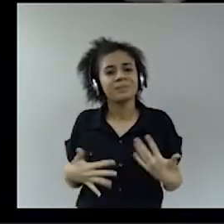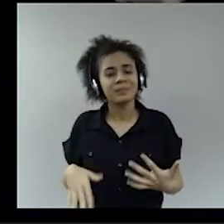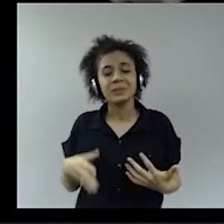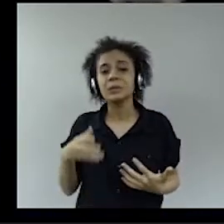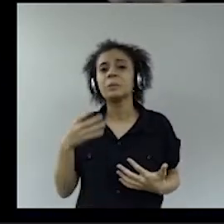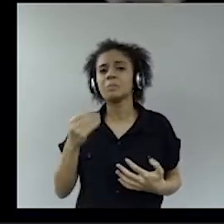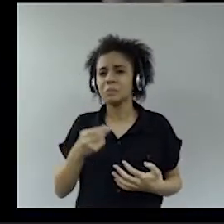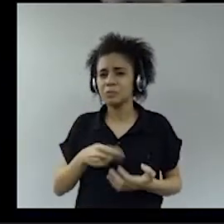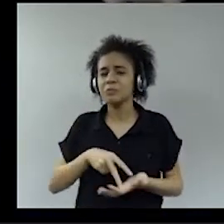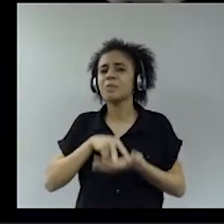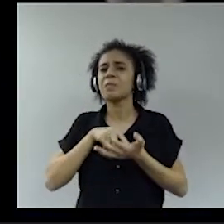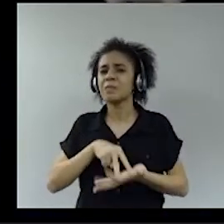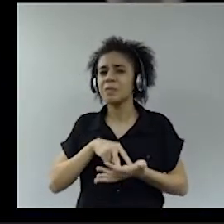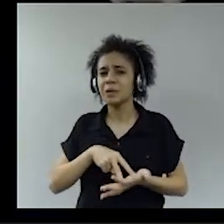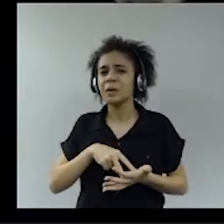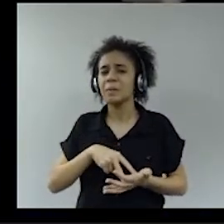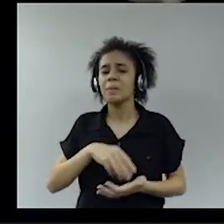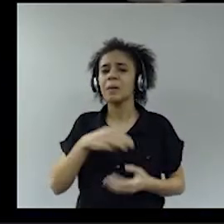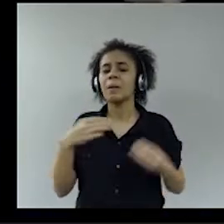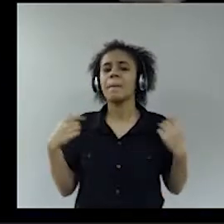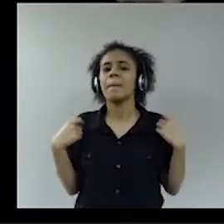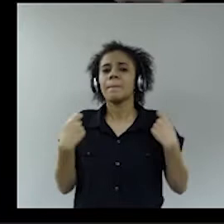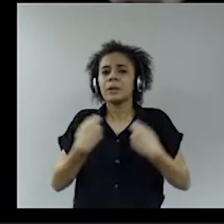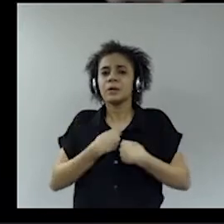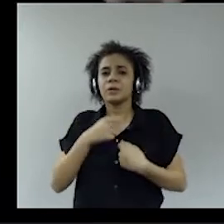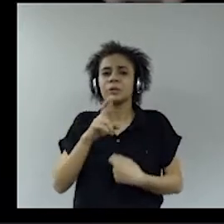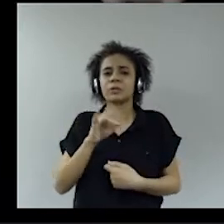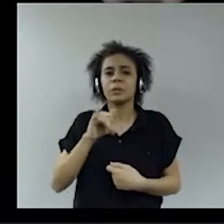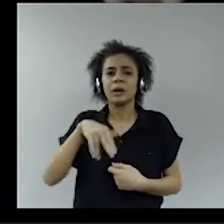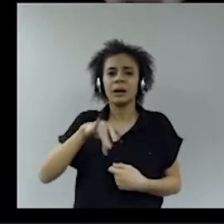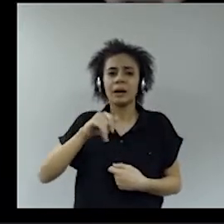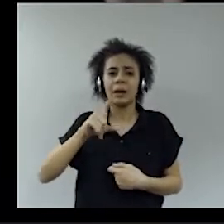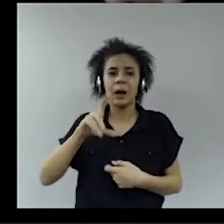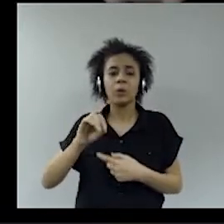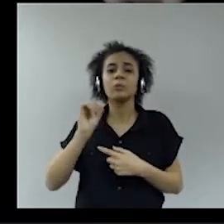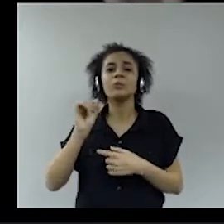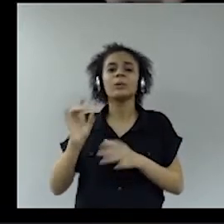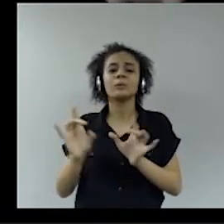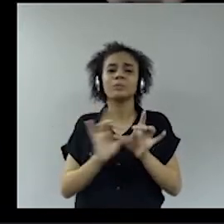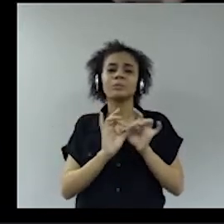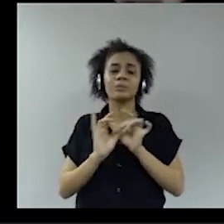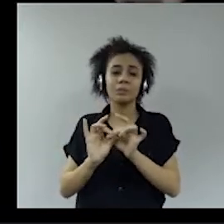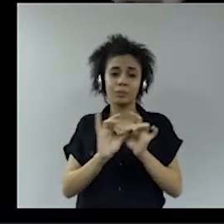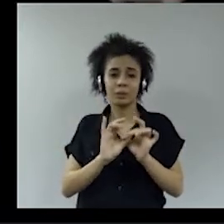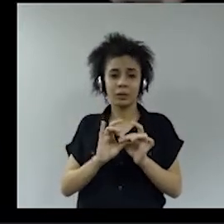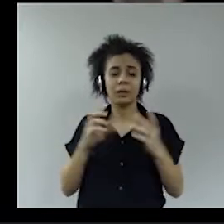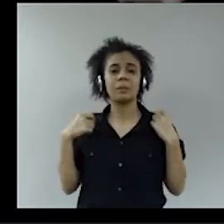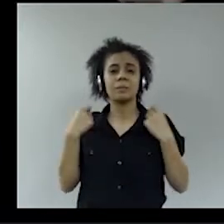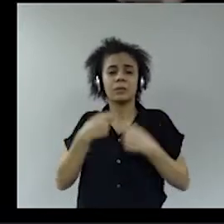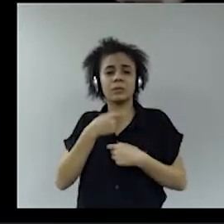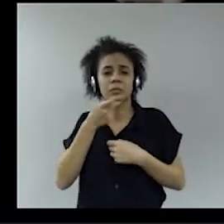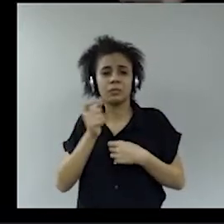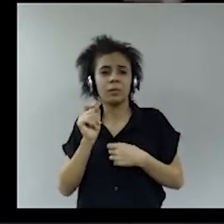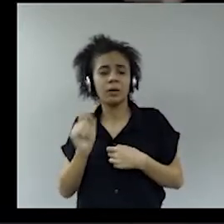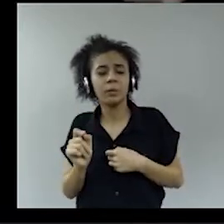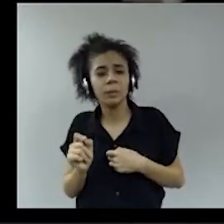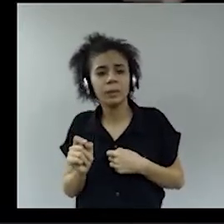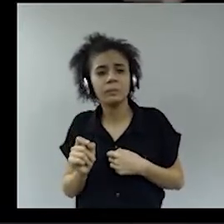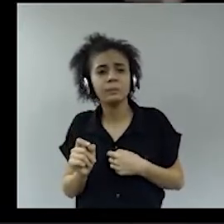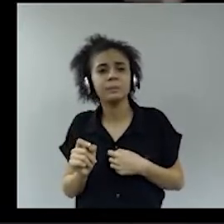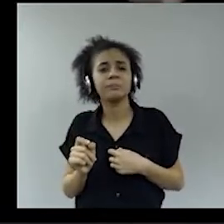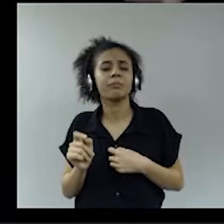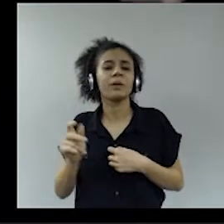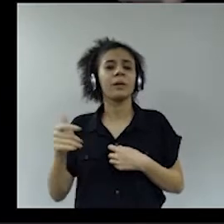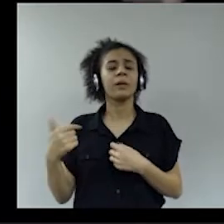muito consistente pelo ministro Reinaldo, que é a questão da fraternidade, que o ministro Reinaldo nos traz e